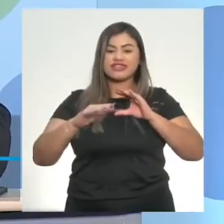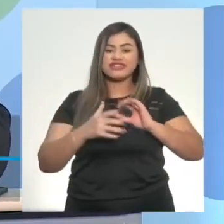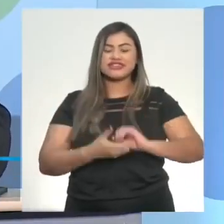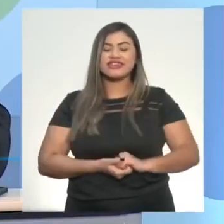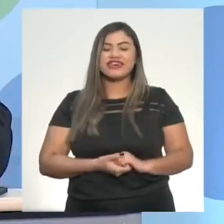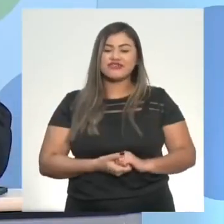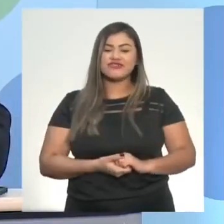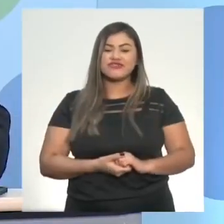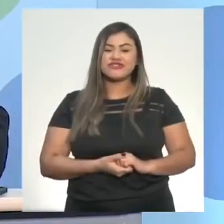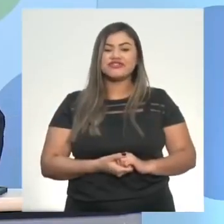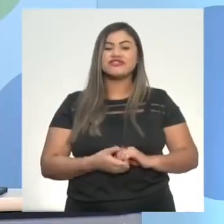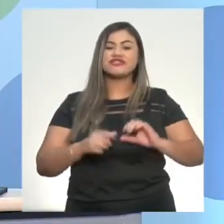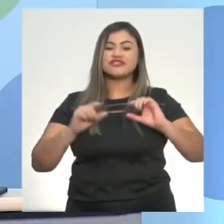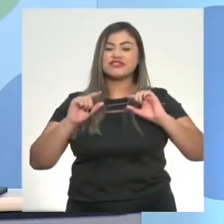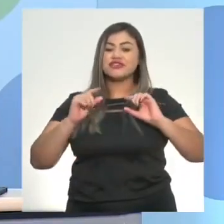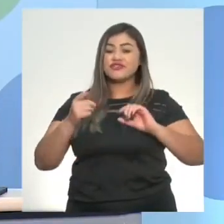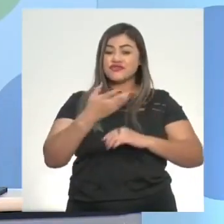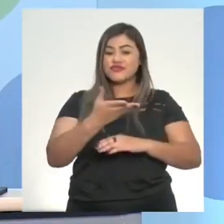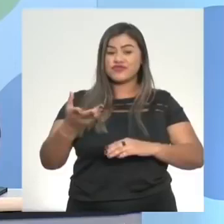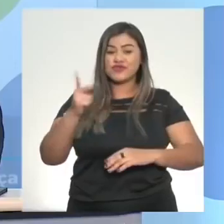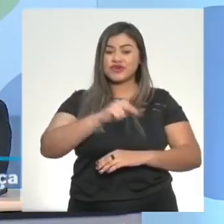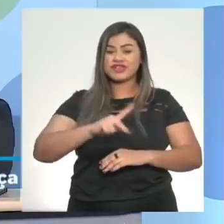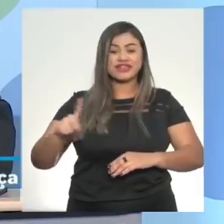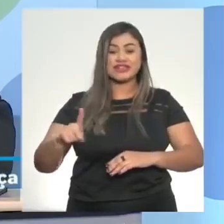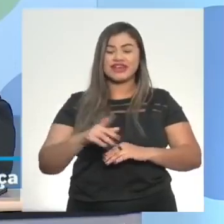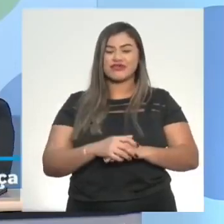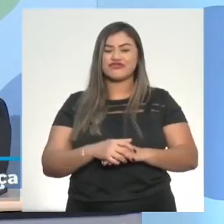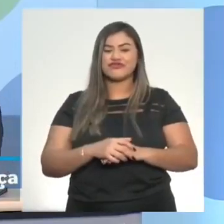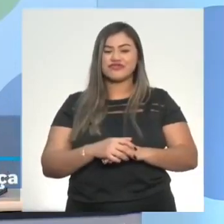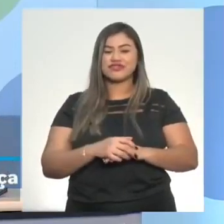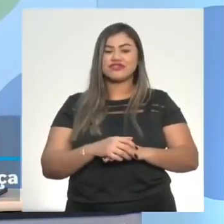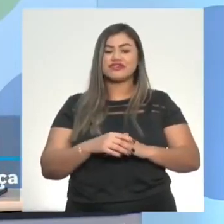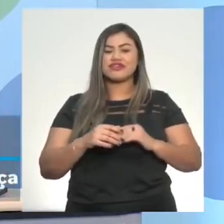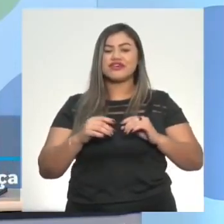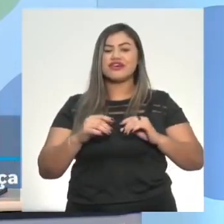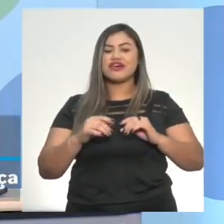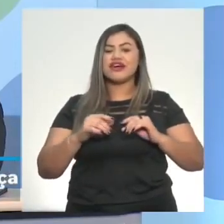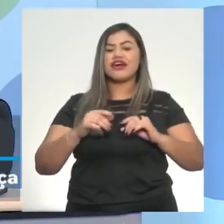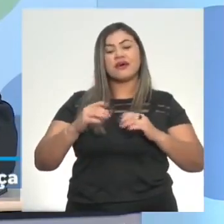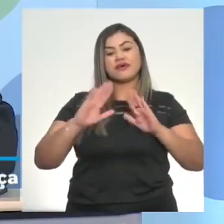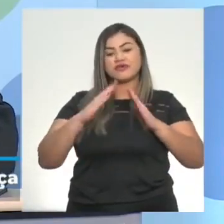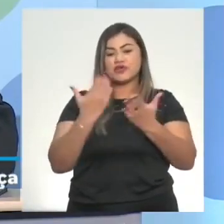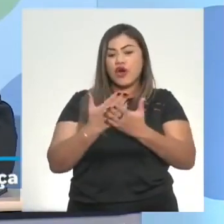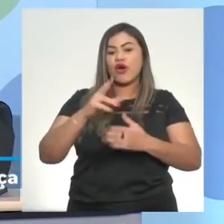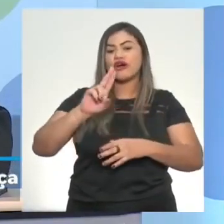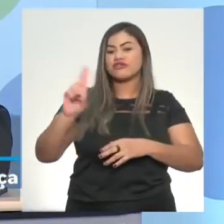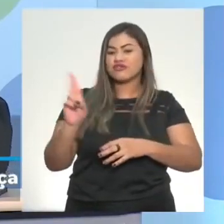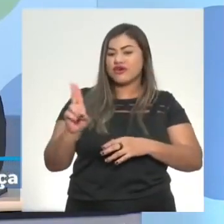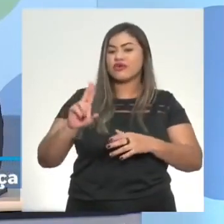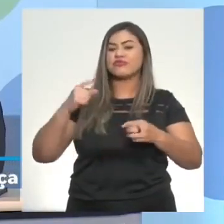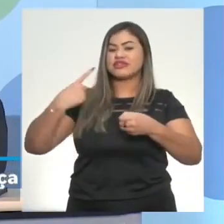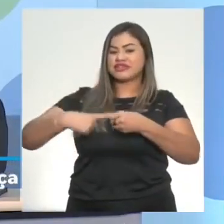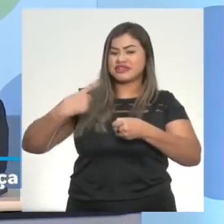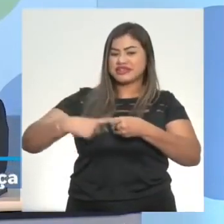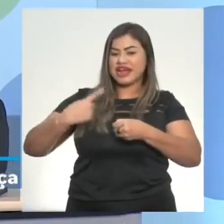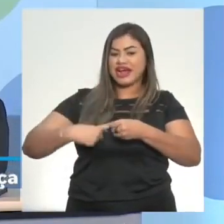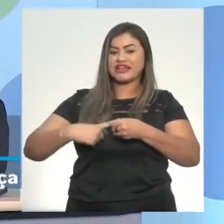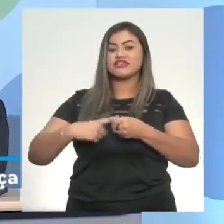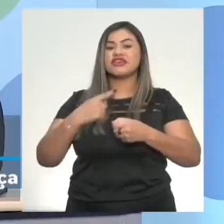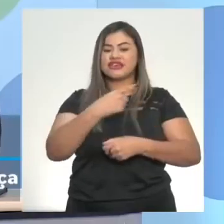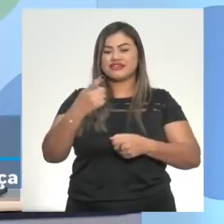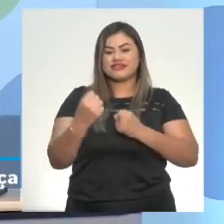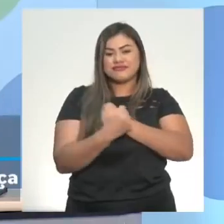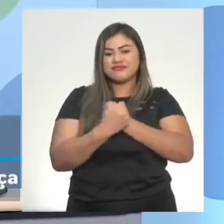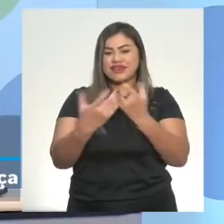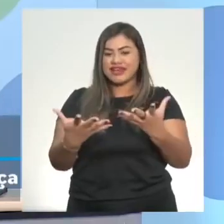professor lá no chat. E você, professor, mande para a gente o nome do seu aluno, o nome da escola, o nome da cidade, seu nome, para a gente mandar um abraço, tá